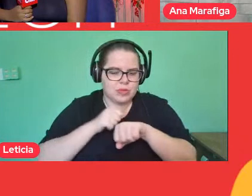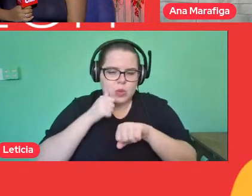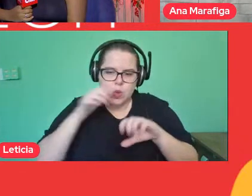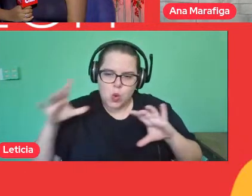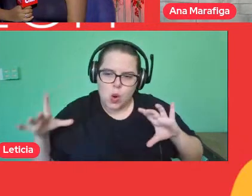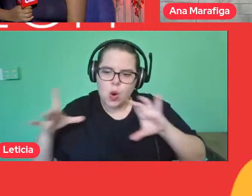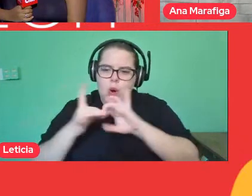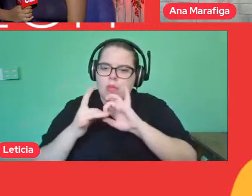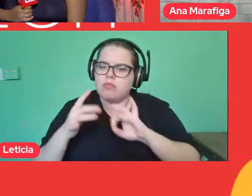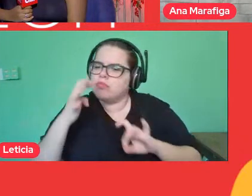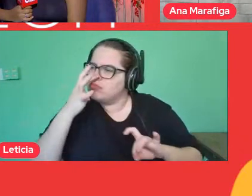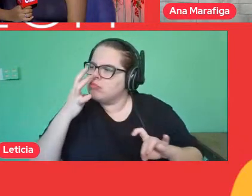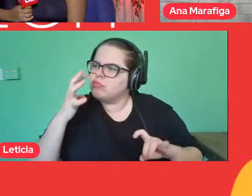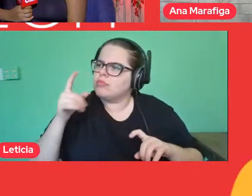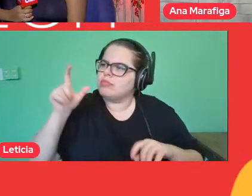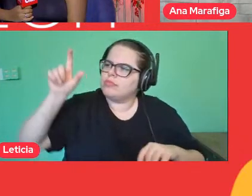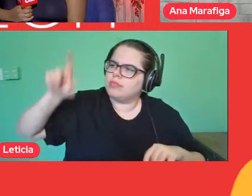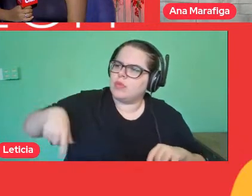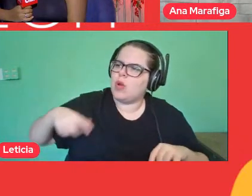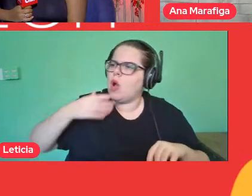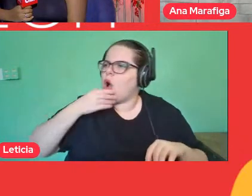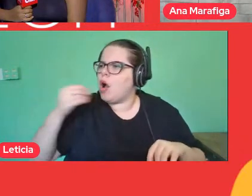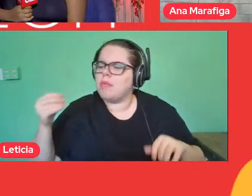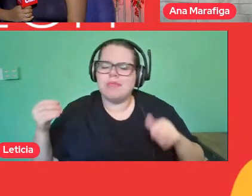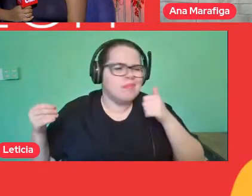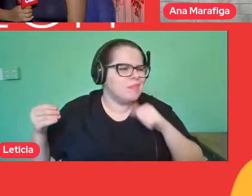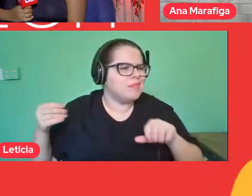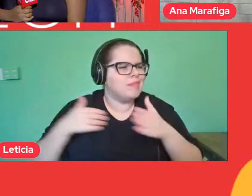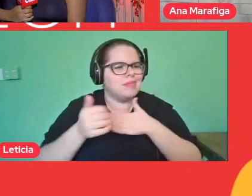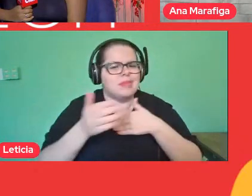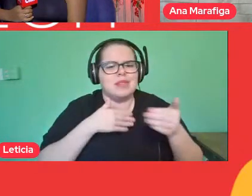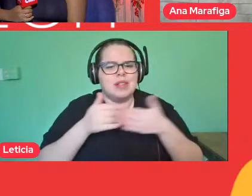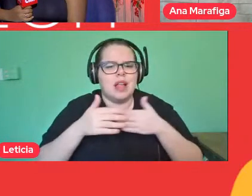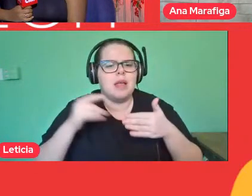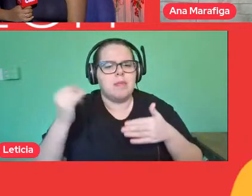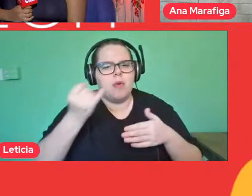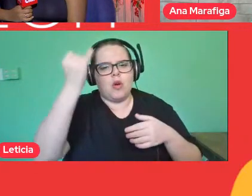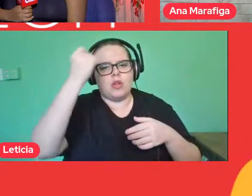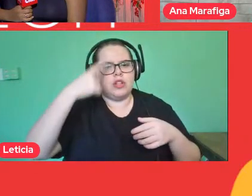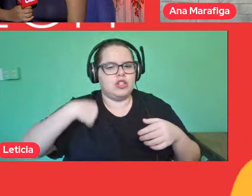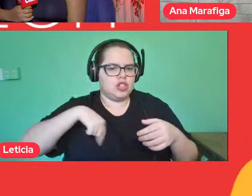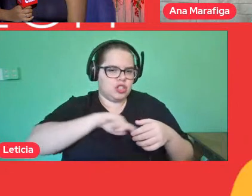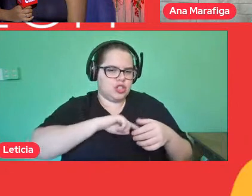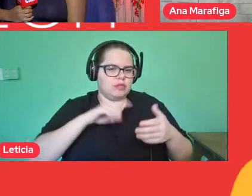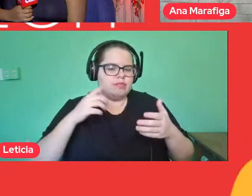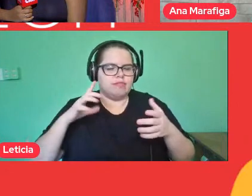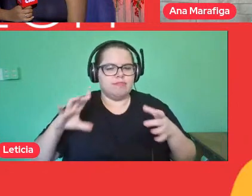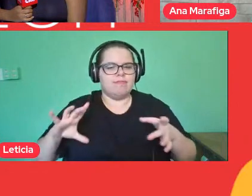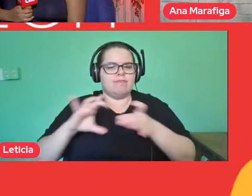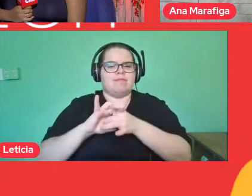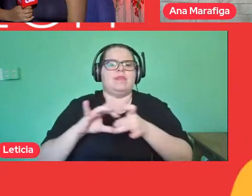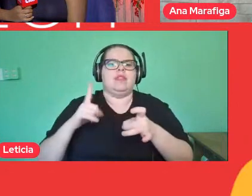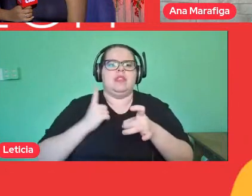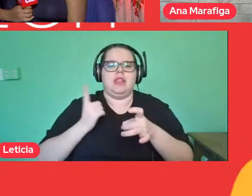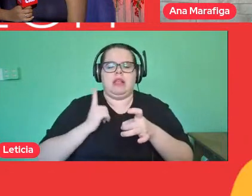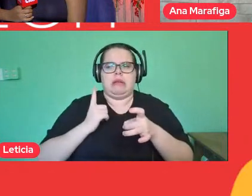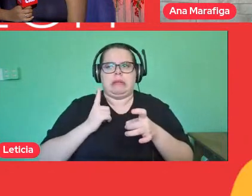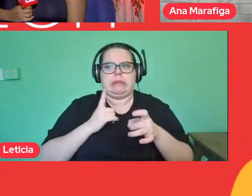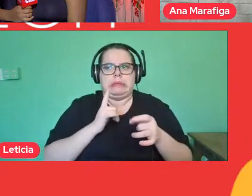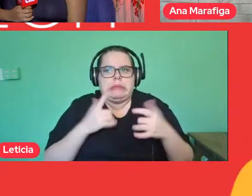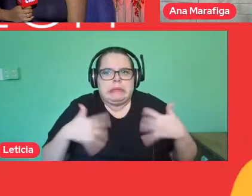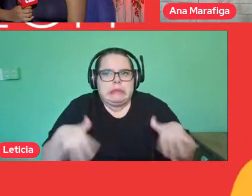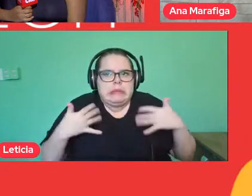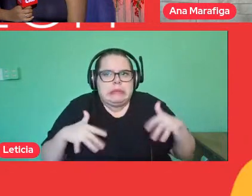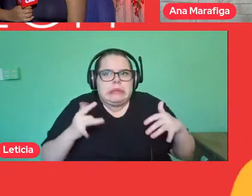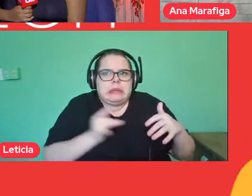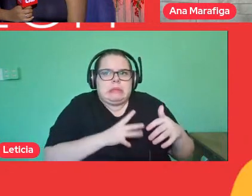pessoas que elas admiram, independente de serem homens ou mulheres, acho que é muito importante. A gente tem esse super receio de ser